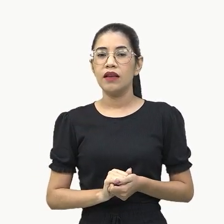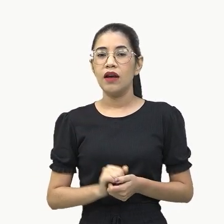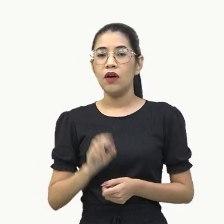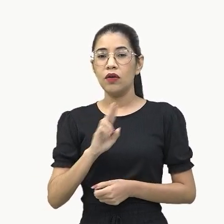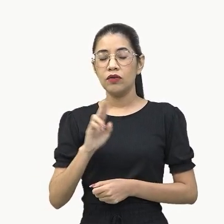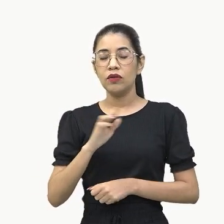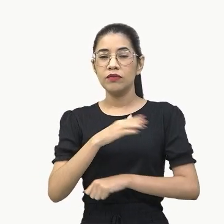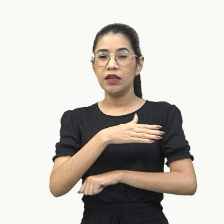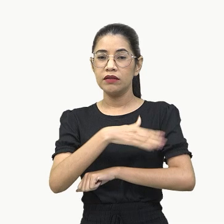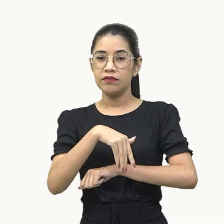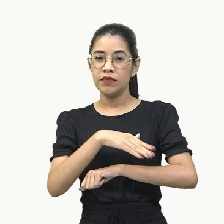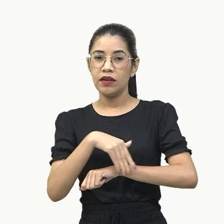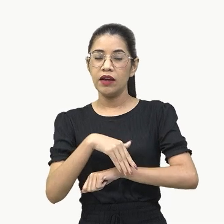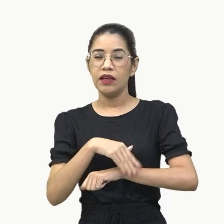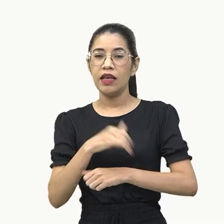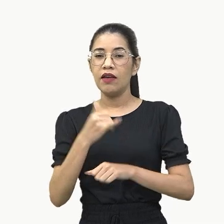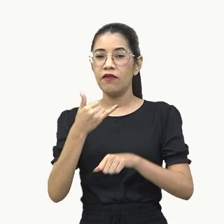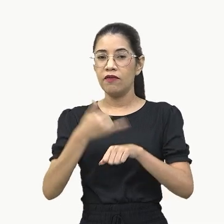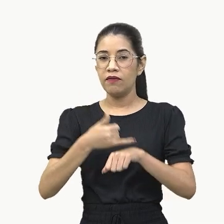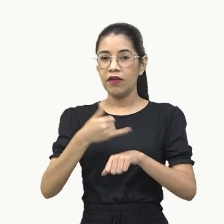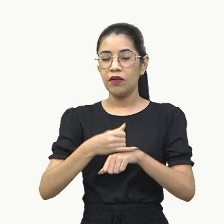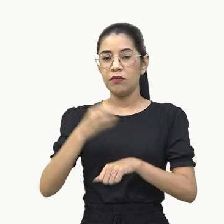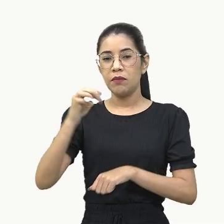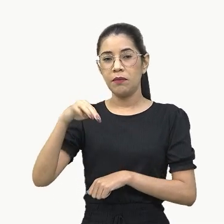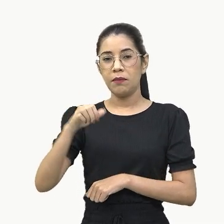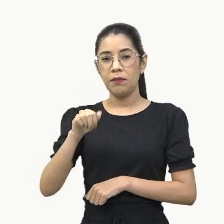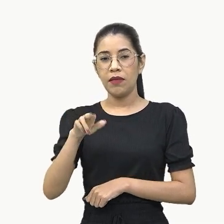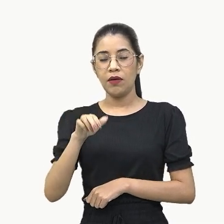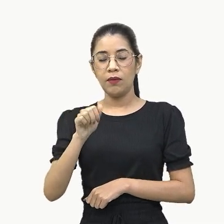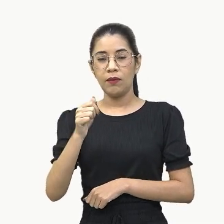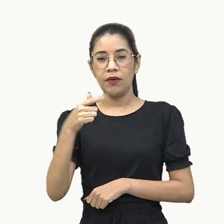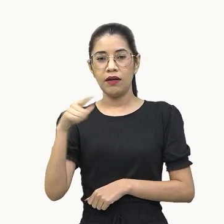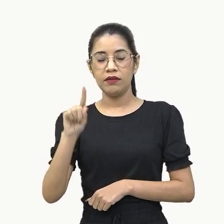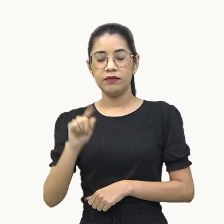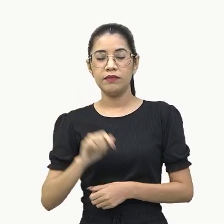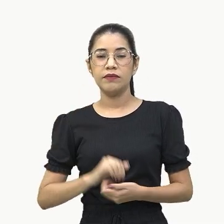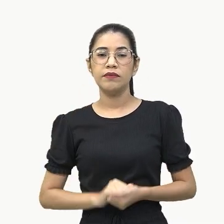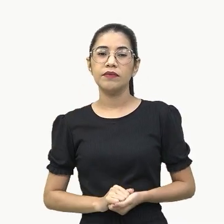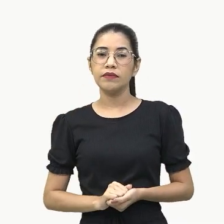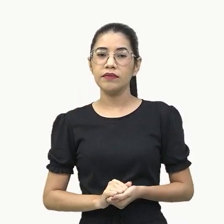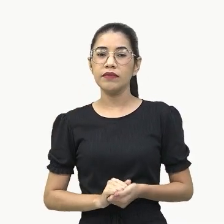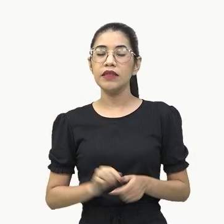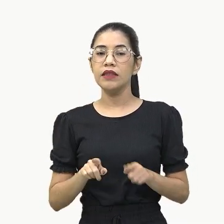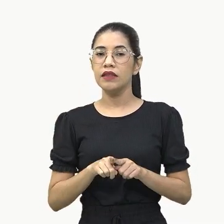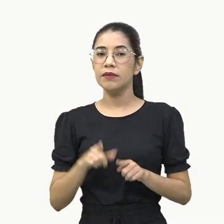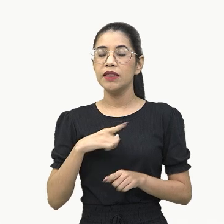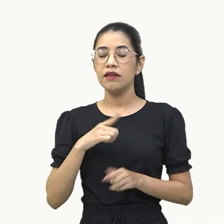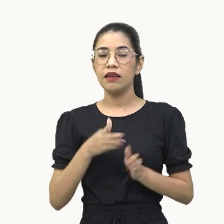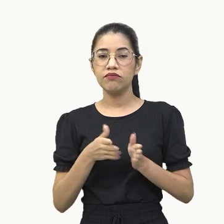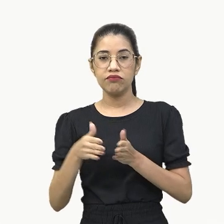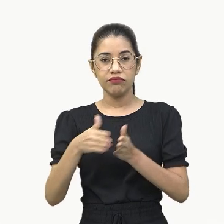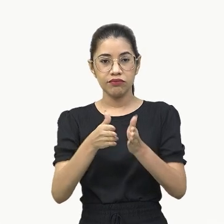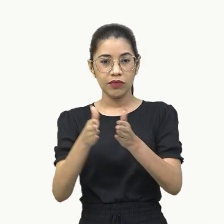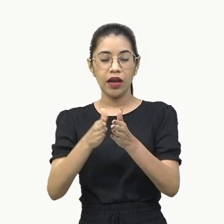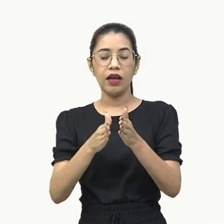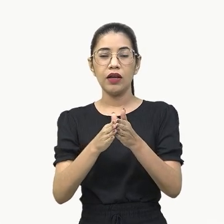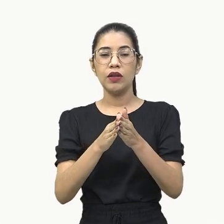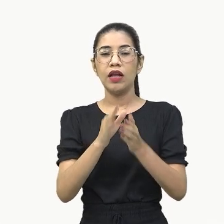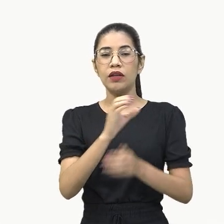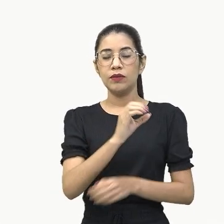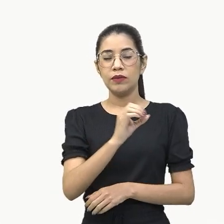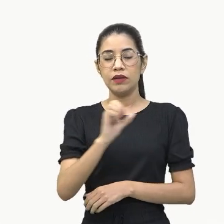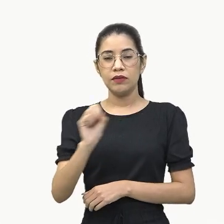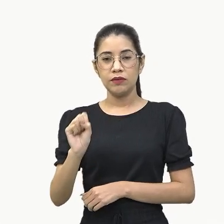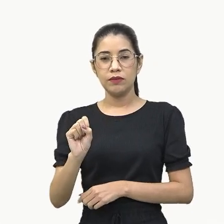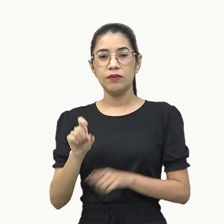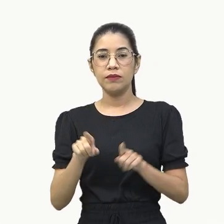ferro de Mau Ar aí nós temos a concentração de rotas nas regiões centro sul né inclusive quando a gente fala